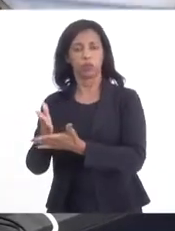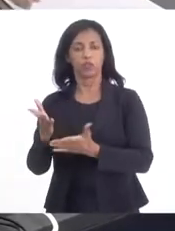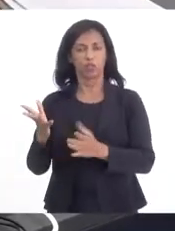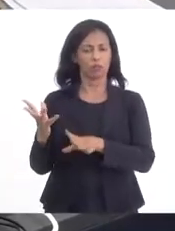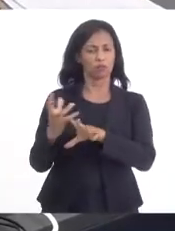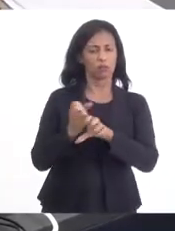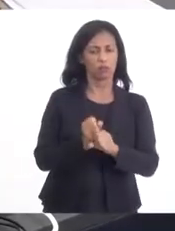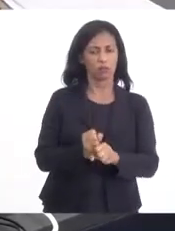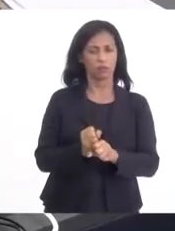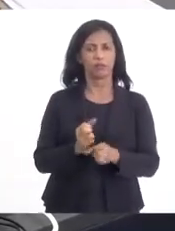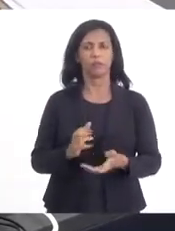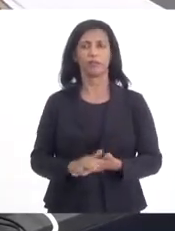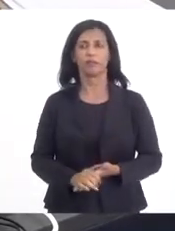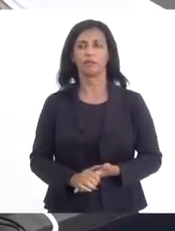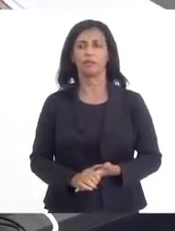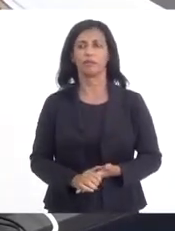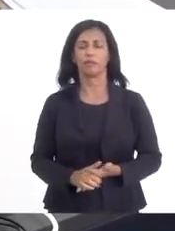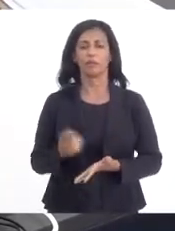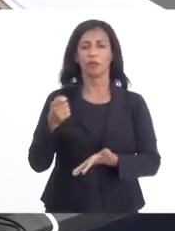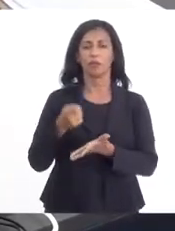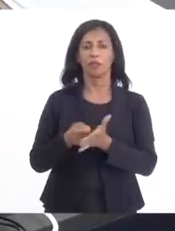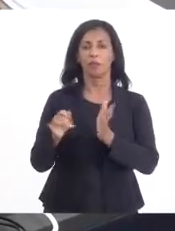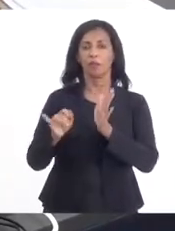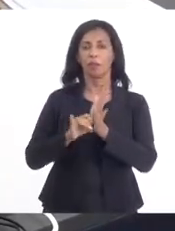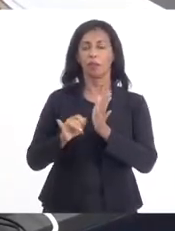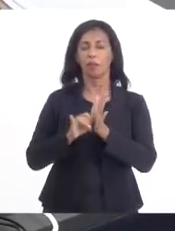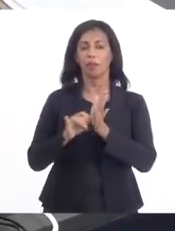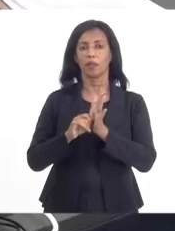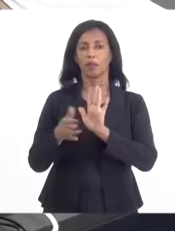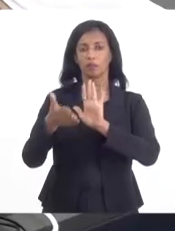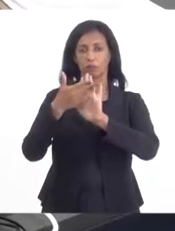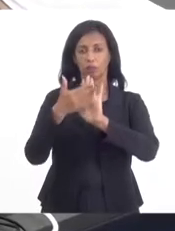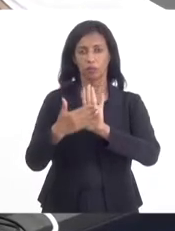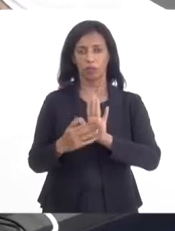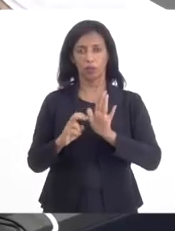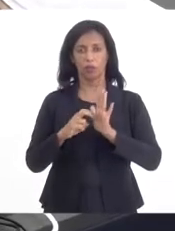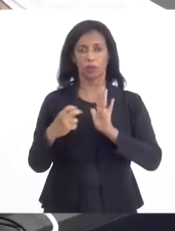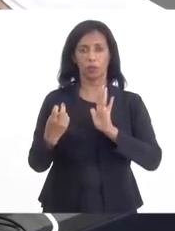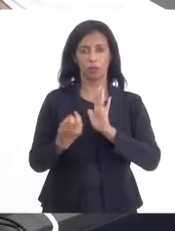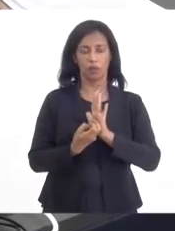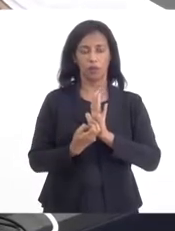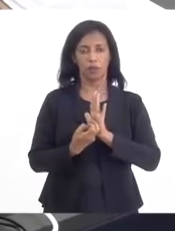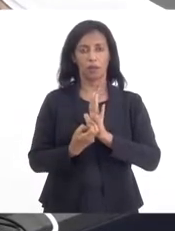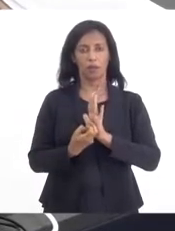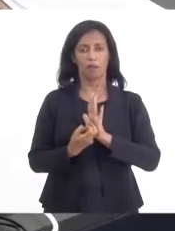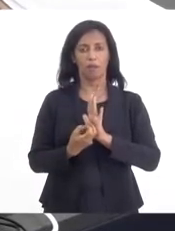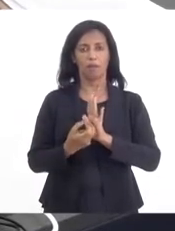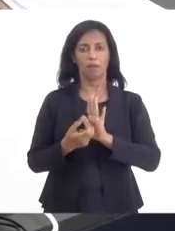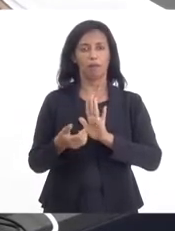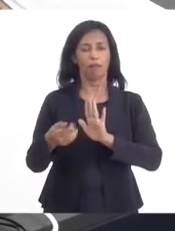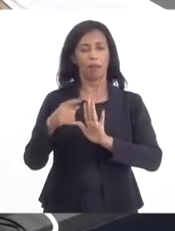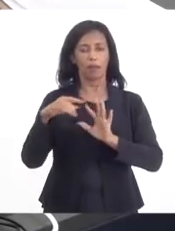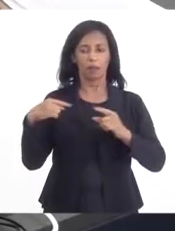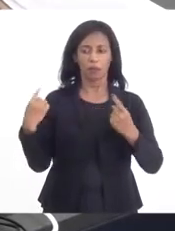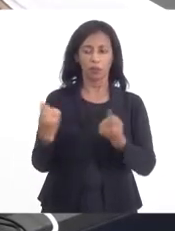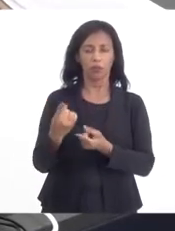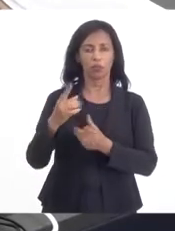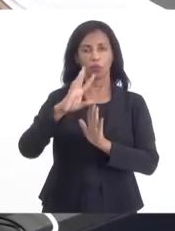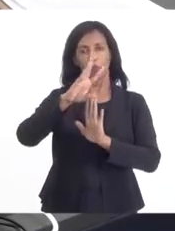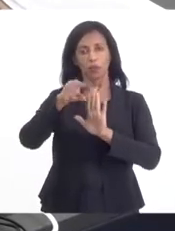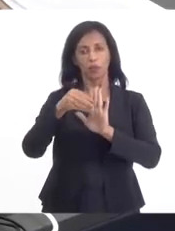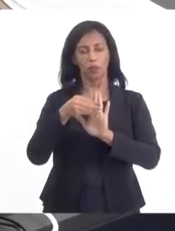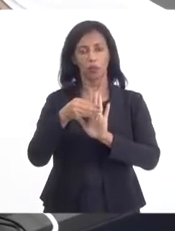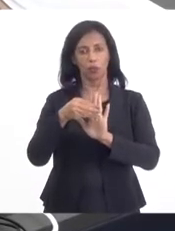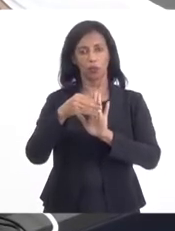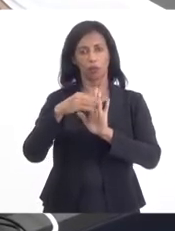apurado, determina a publicação dos pareceres sobre as emendas para as proposições que possam ser incluídas na ordem do